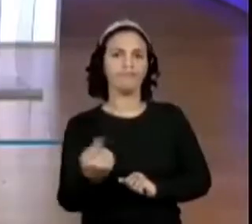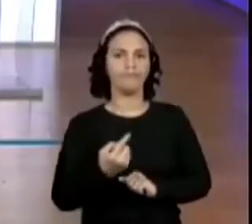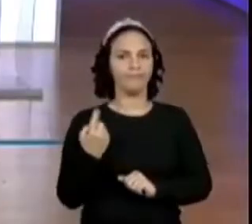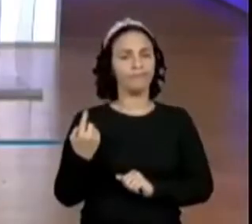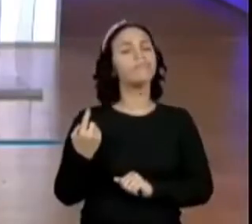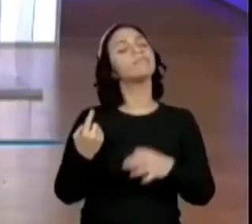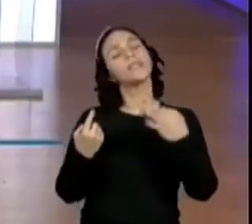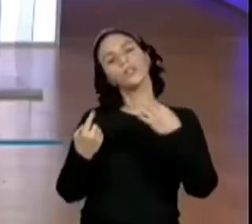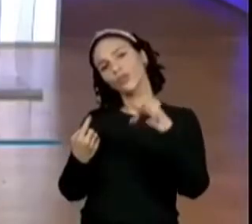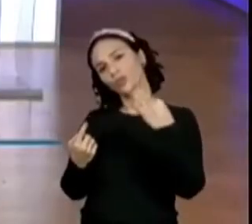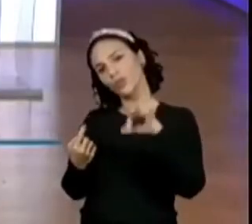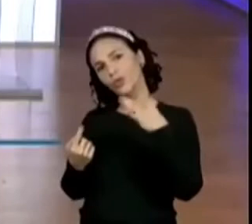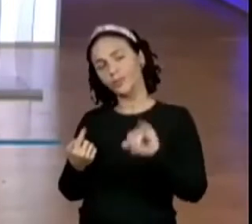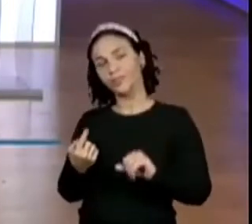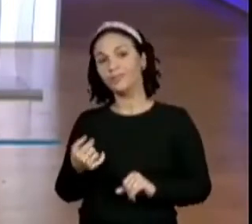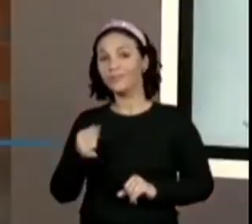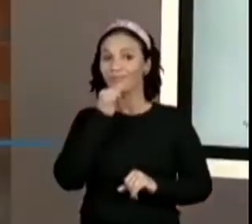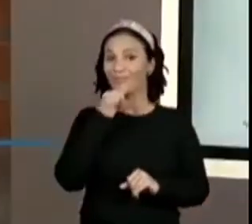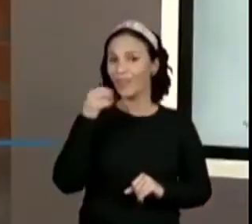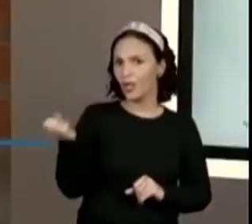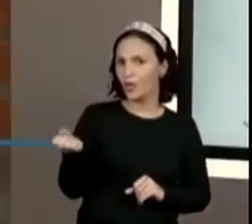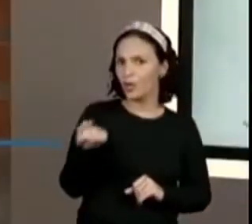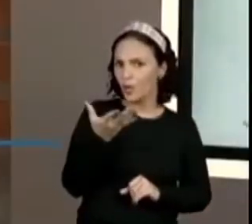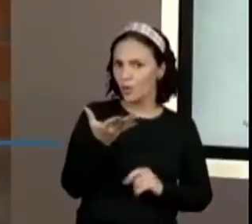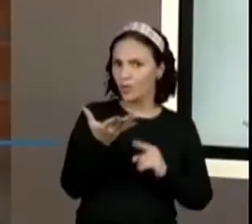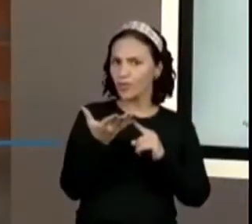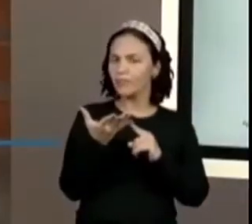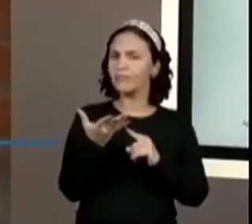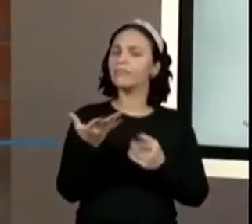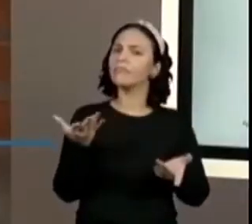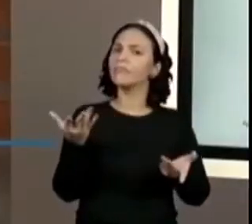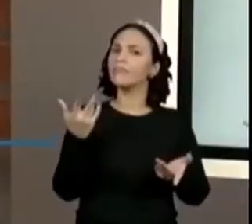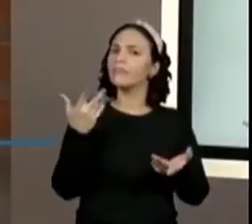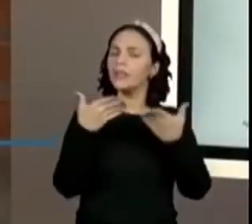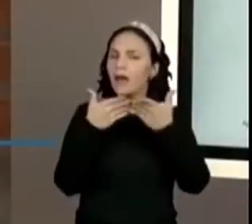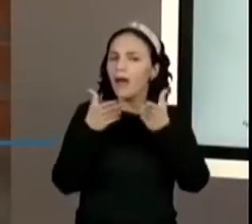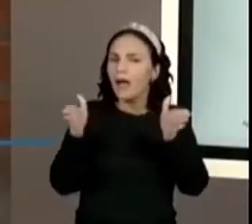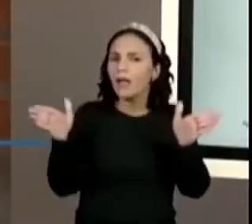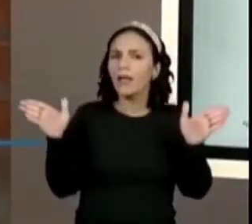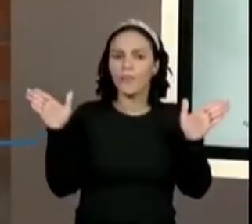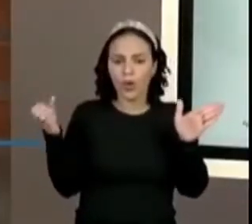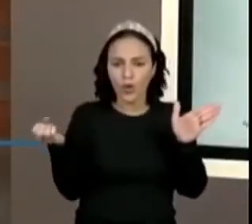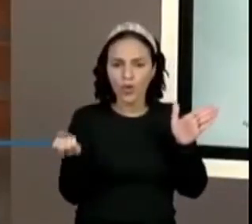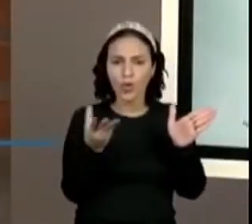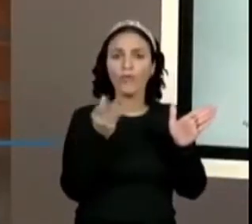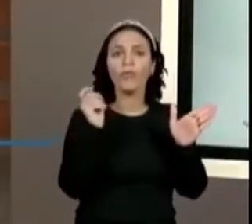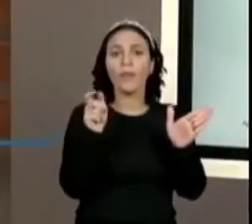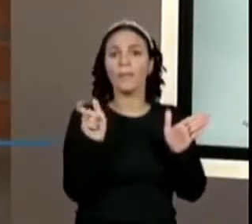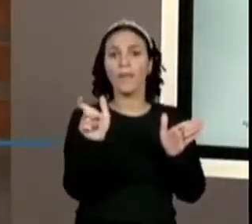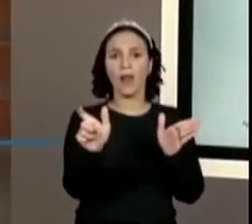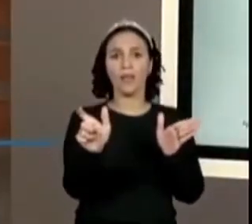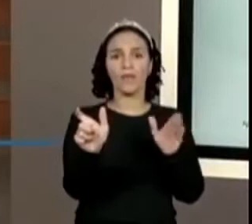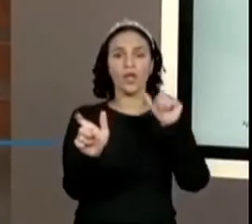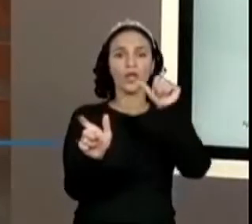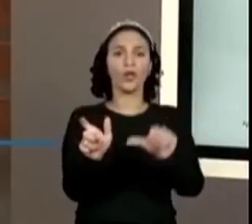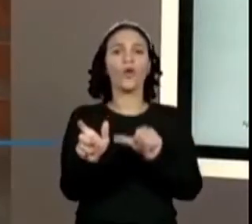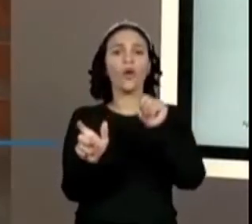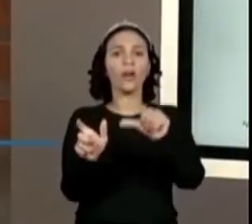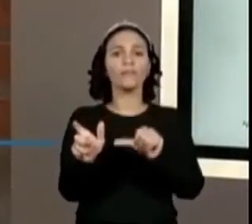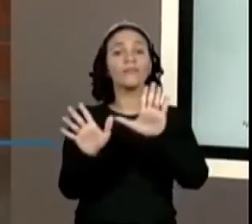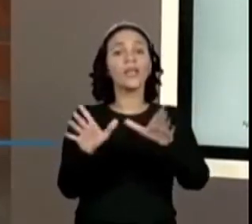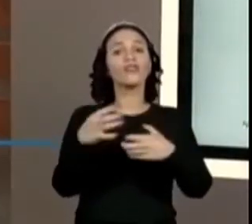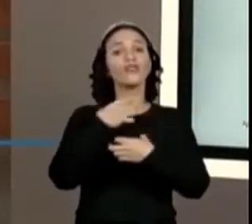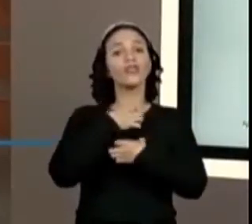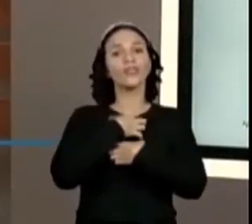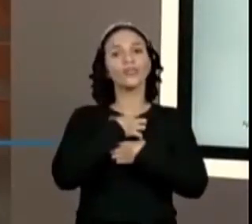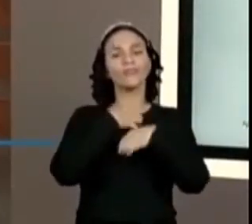Com certeza. Quando a gente fala em novo, tem um sentido muito amplo. Eu posso trocar algumas palavras e manter o jeitinho como é,